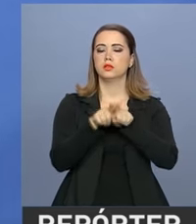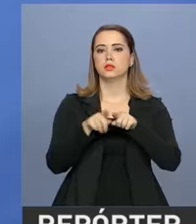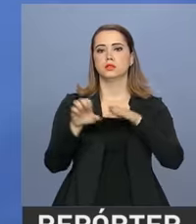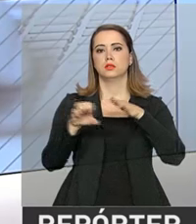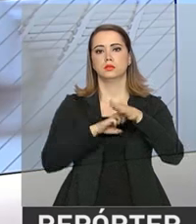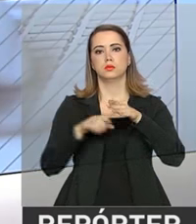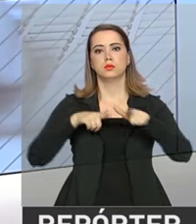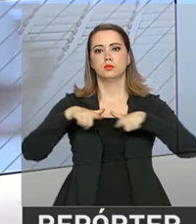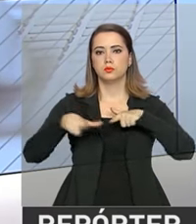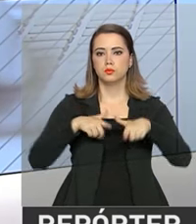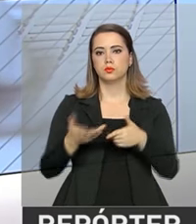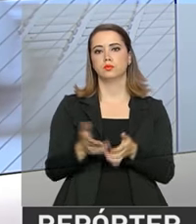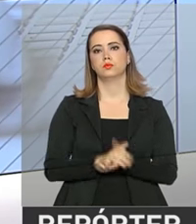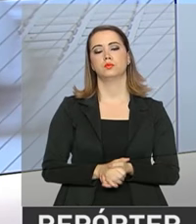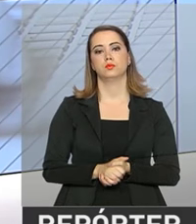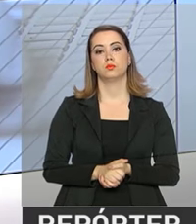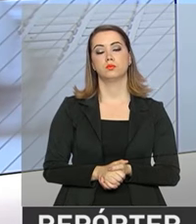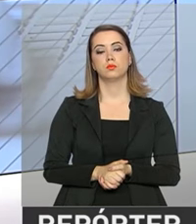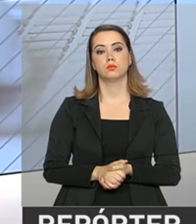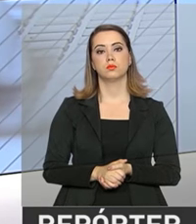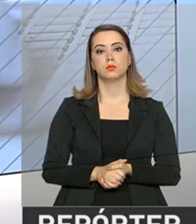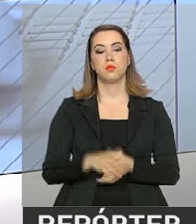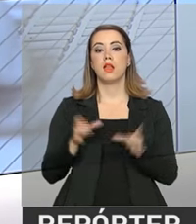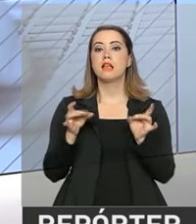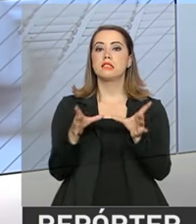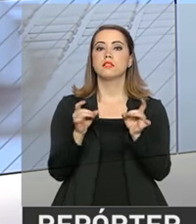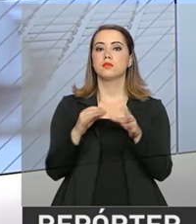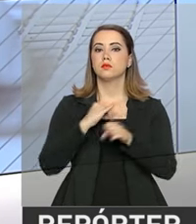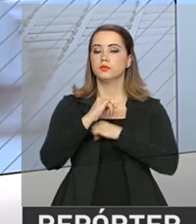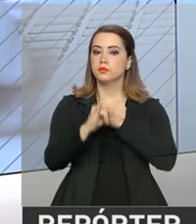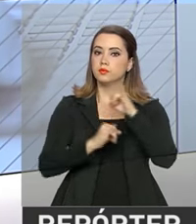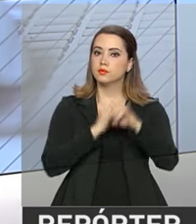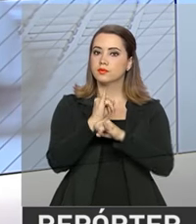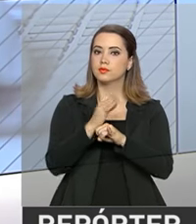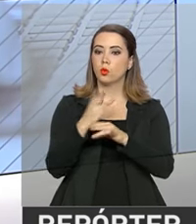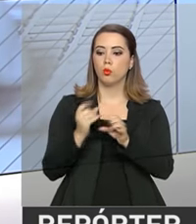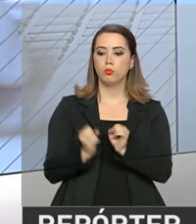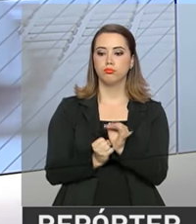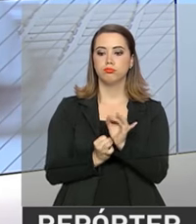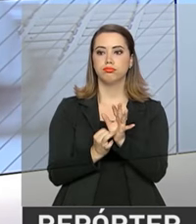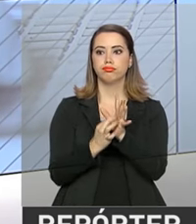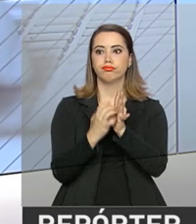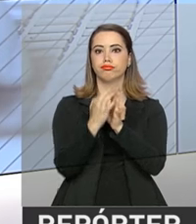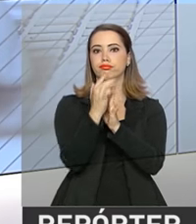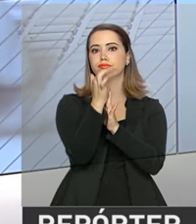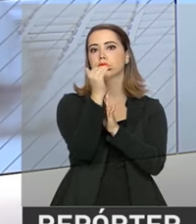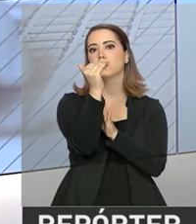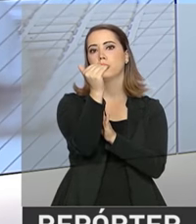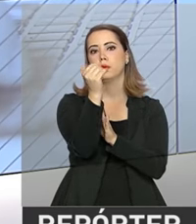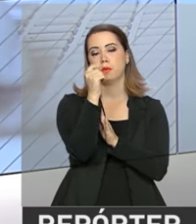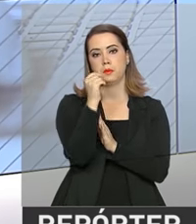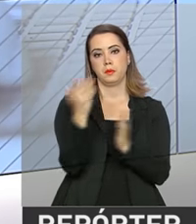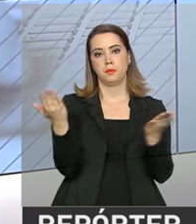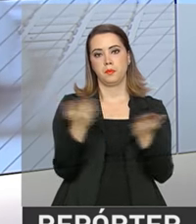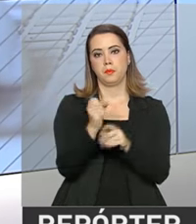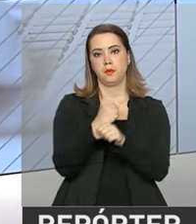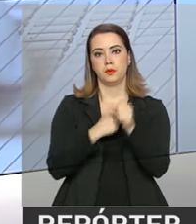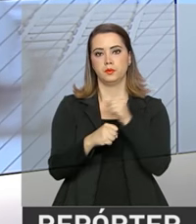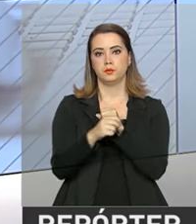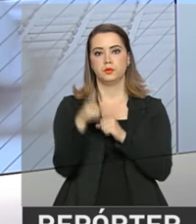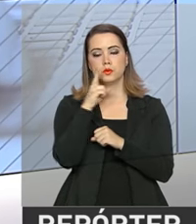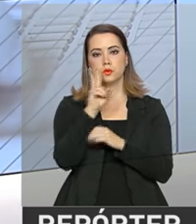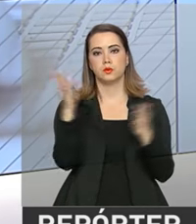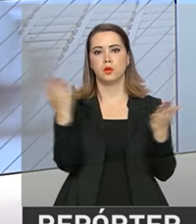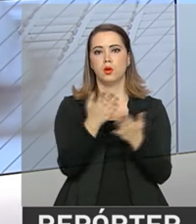empregos. As vendas pela internet tiveram um crescimento expressivo nos últimos anos. Vamos ver como é que foram os números aqui no